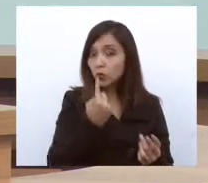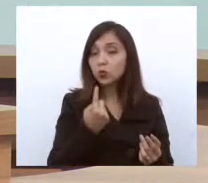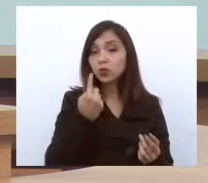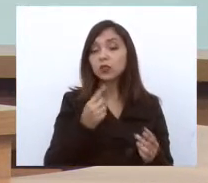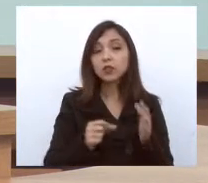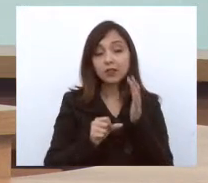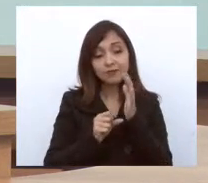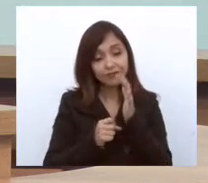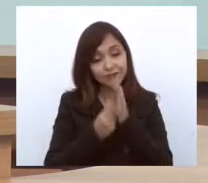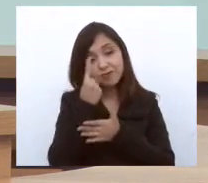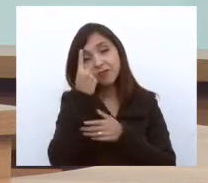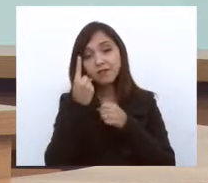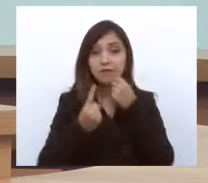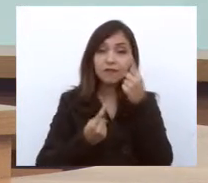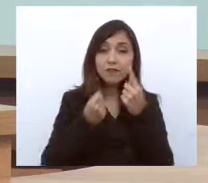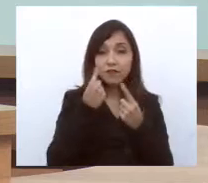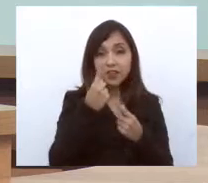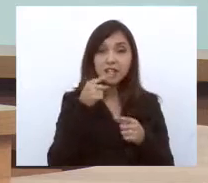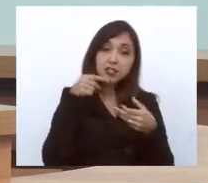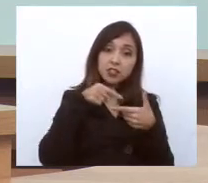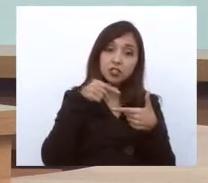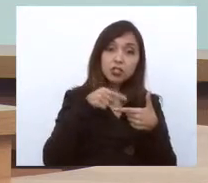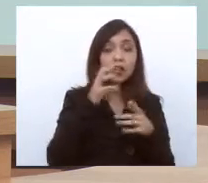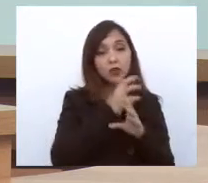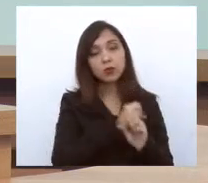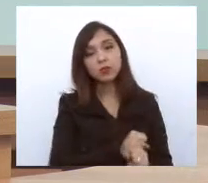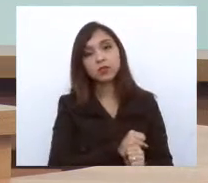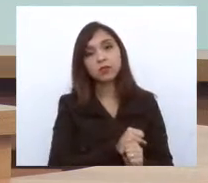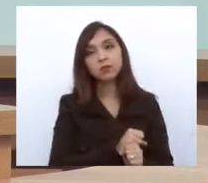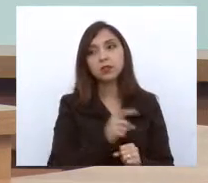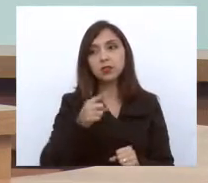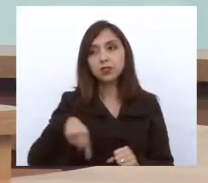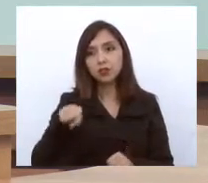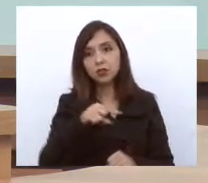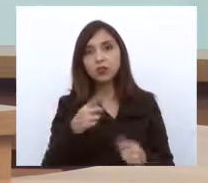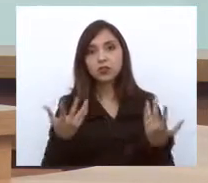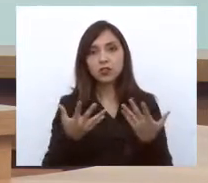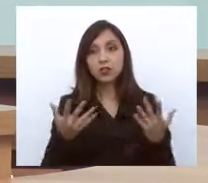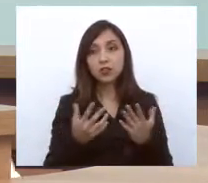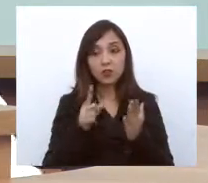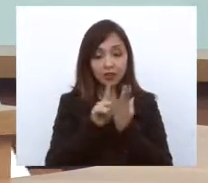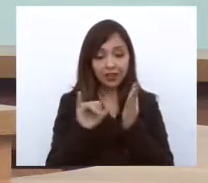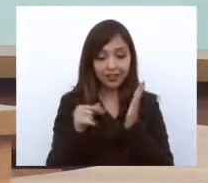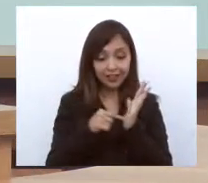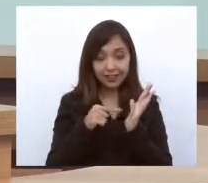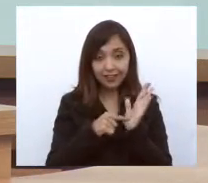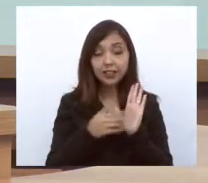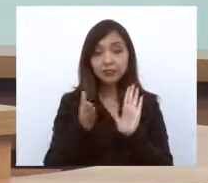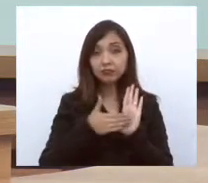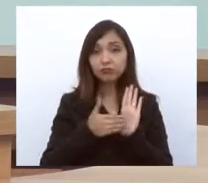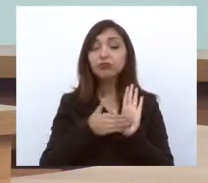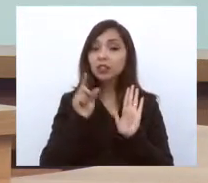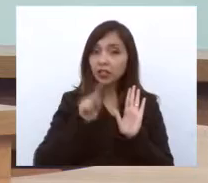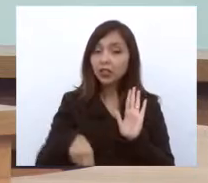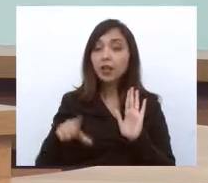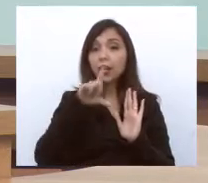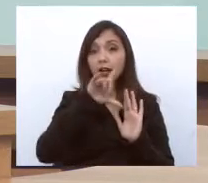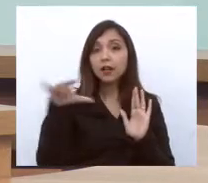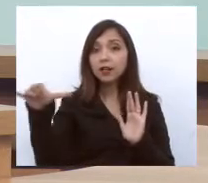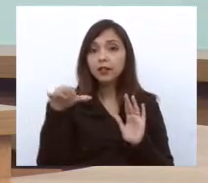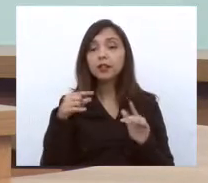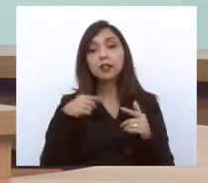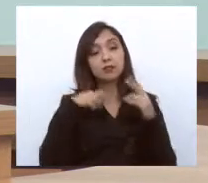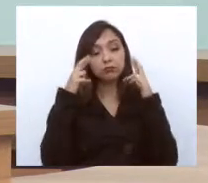vez por ano que nós podemos indicar é no orçamento. E nós temos aqui garantido em lei. Nós temos garantido em lei. E a lei não está